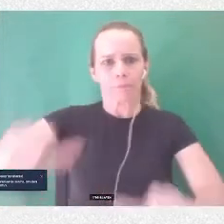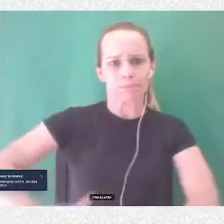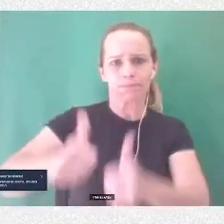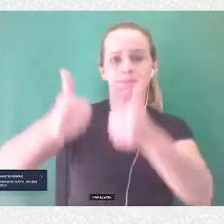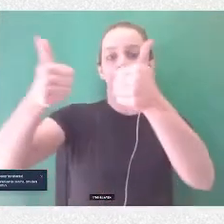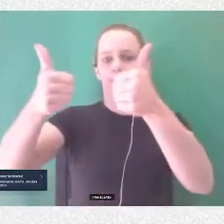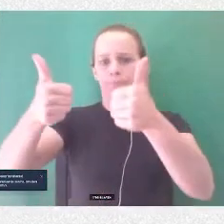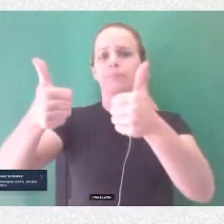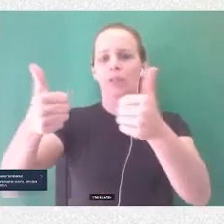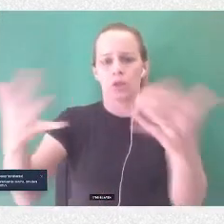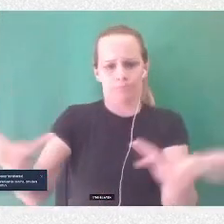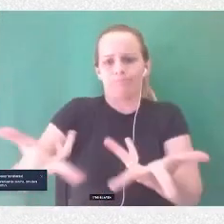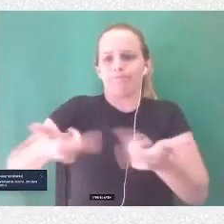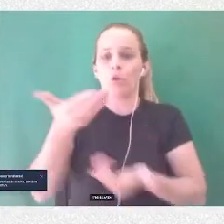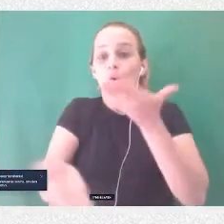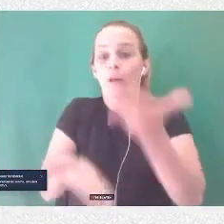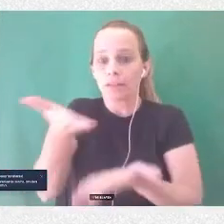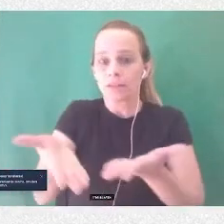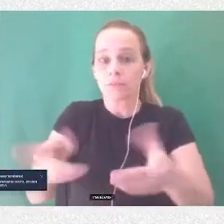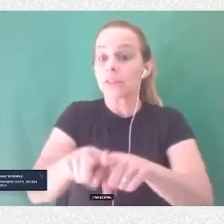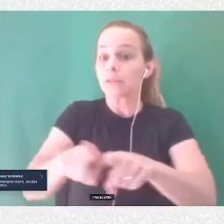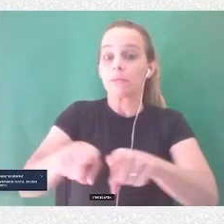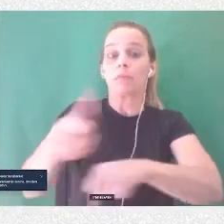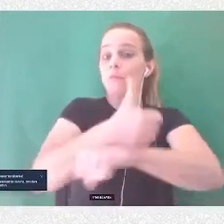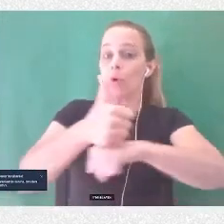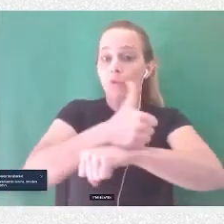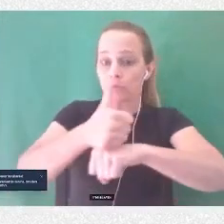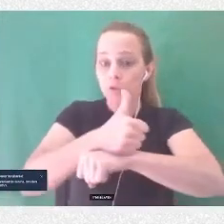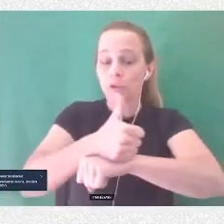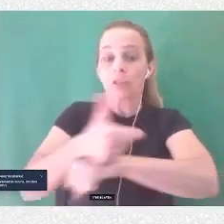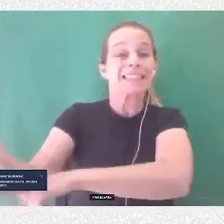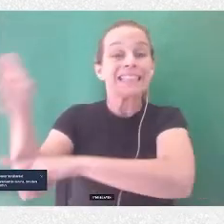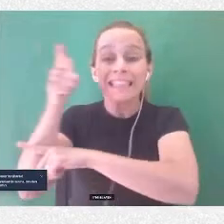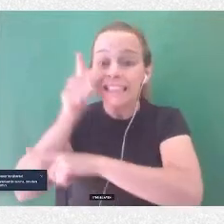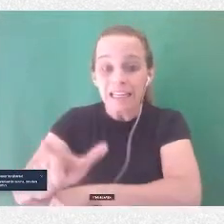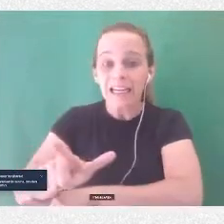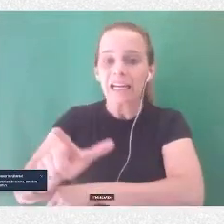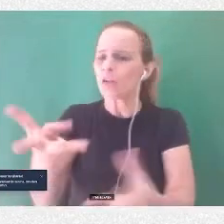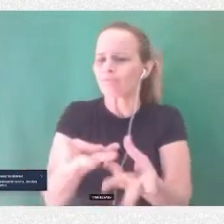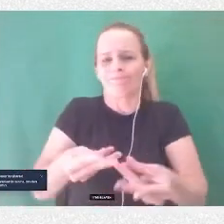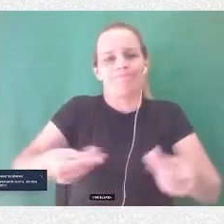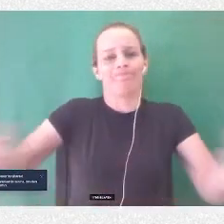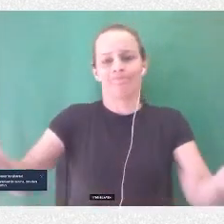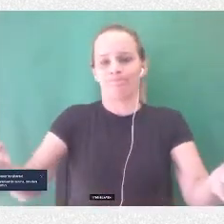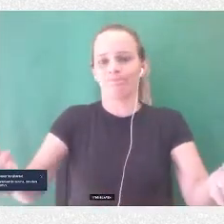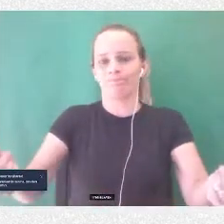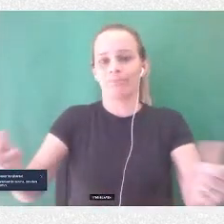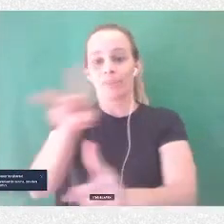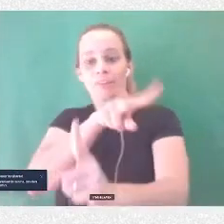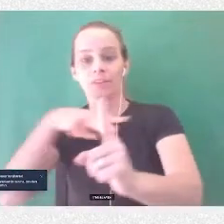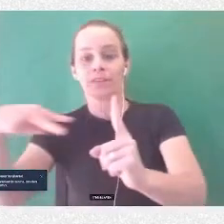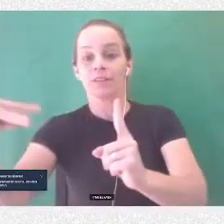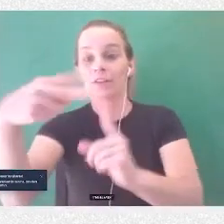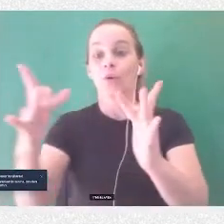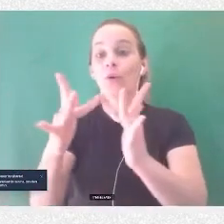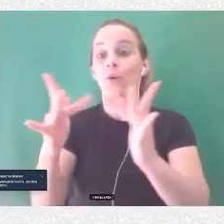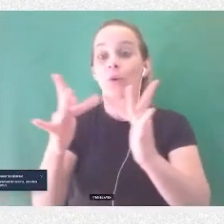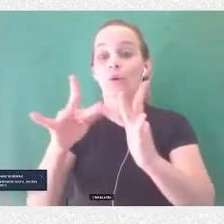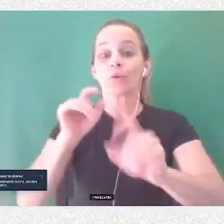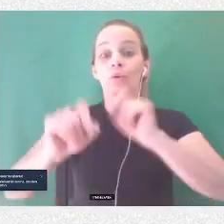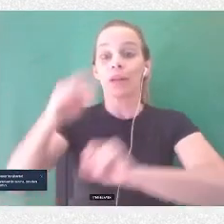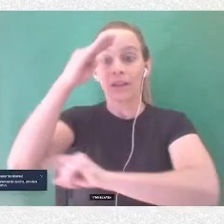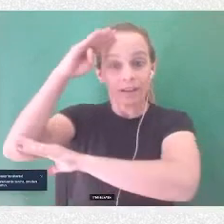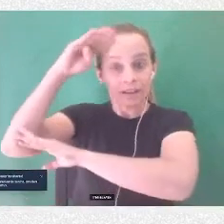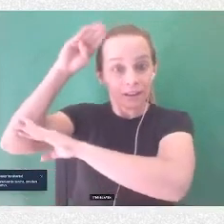de excelência, mas também para os nossos profissionais, que ganham muito com a qualificação do ponto de vista do contato com o academicismo que